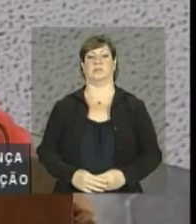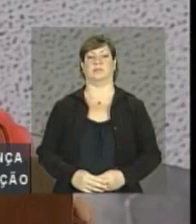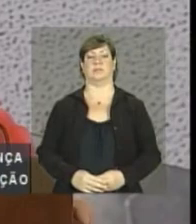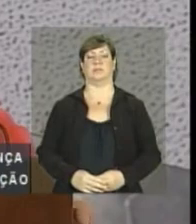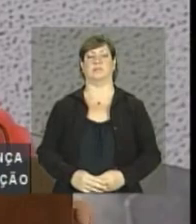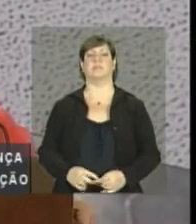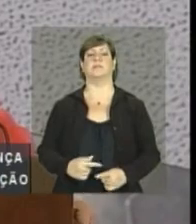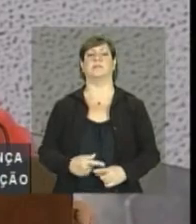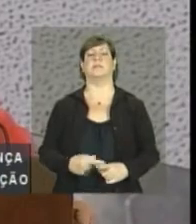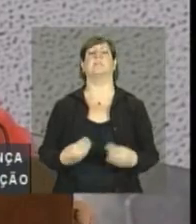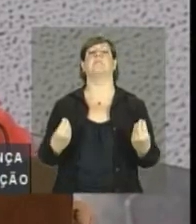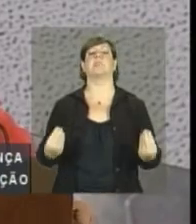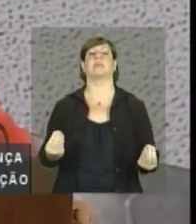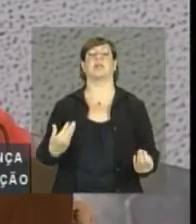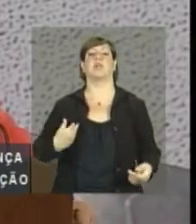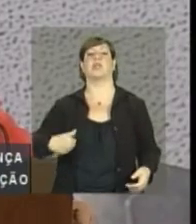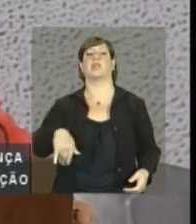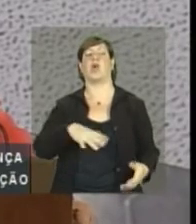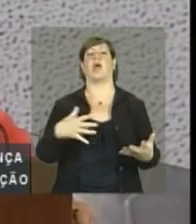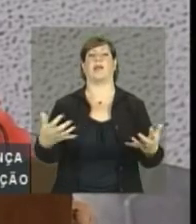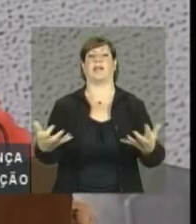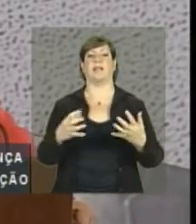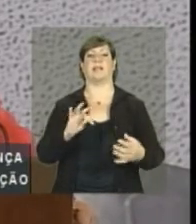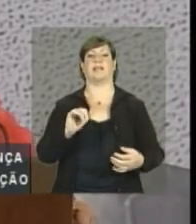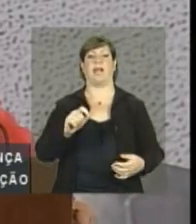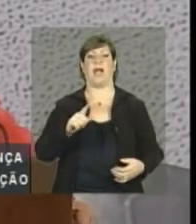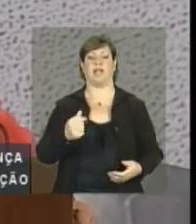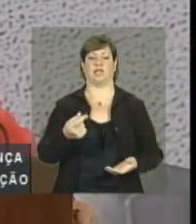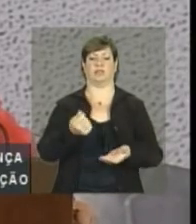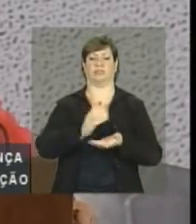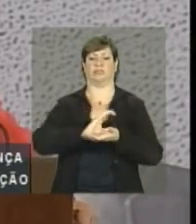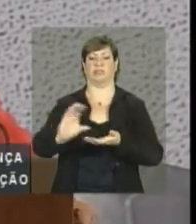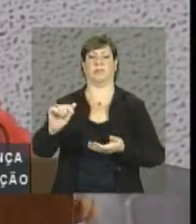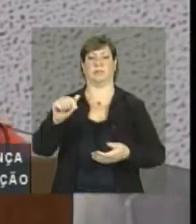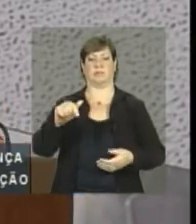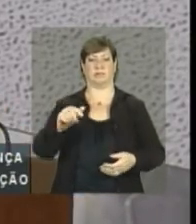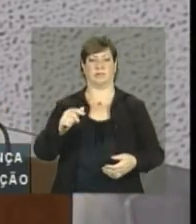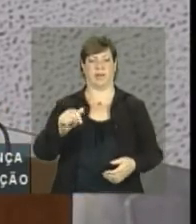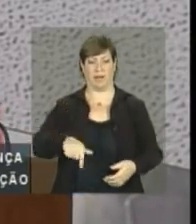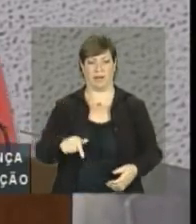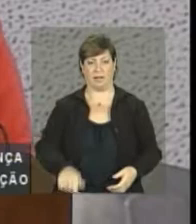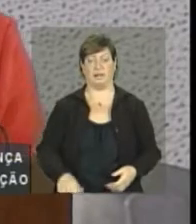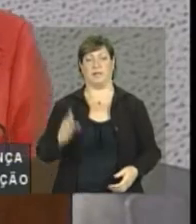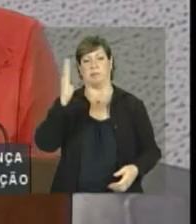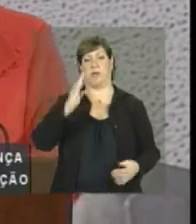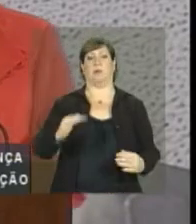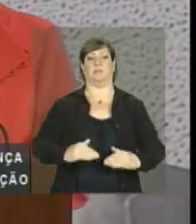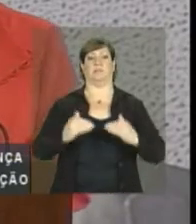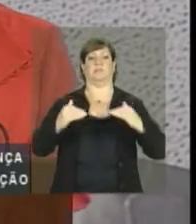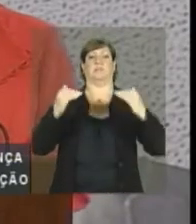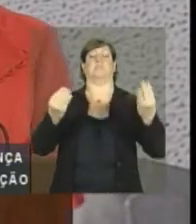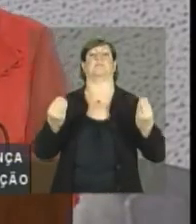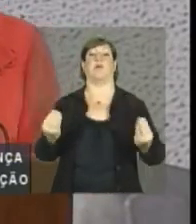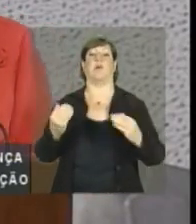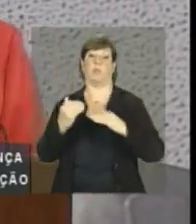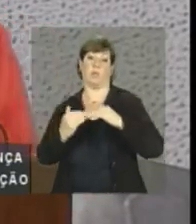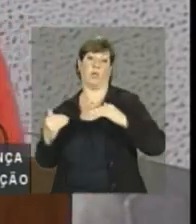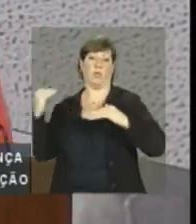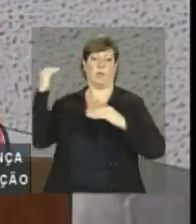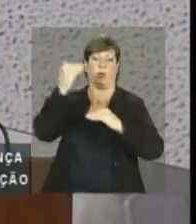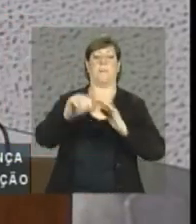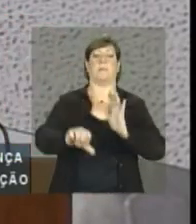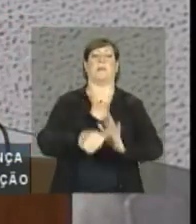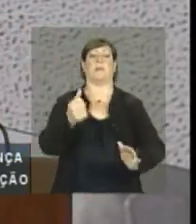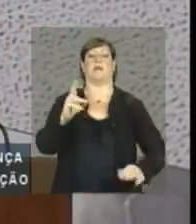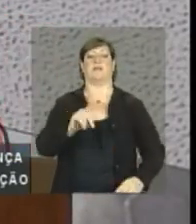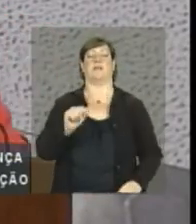Por que nós queremos que a taxa de investimento no Brasil cresça e ultrapasse pela primeira